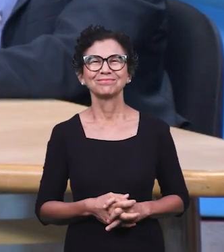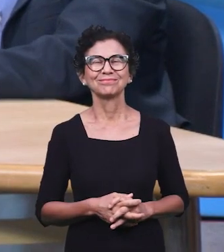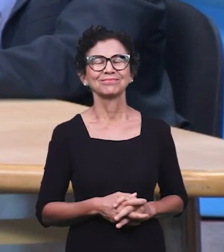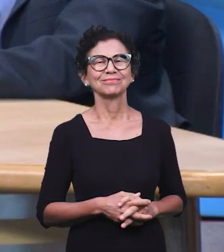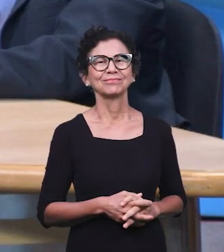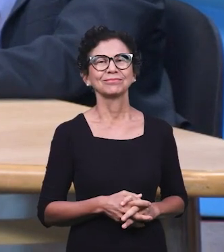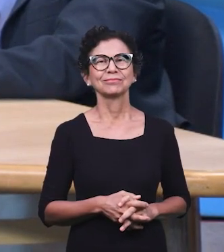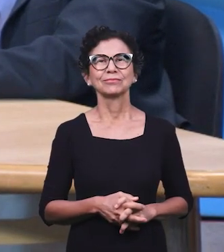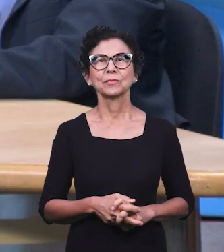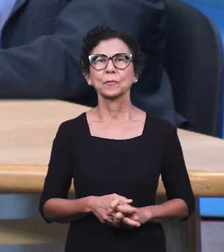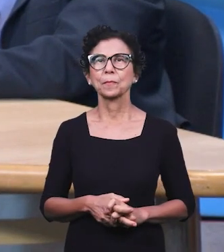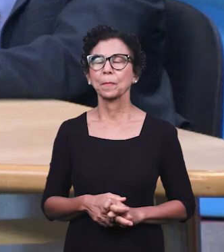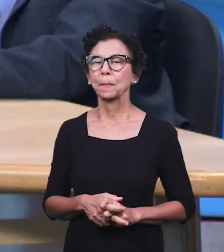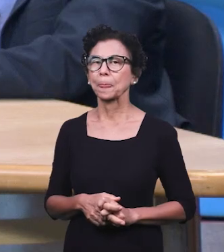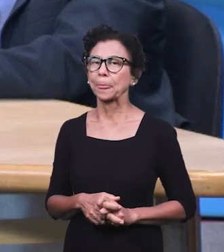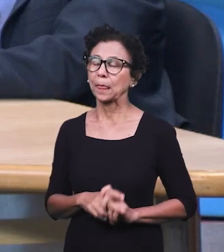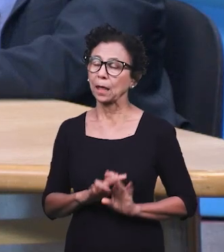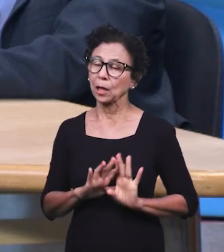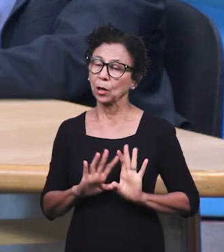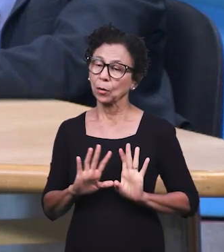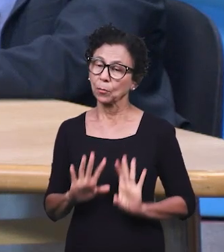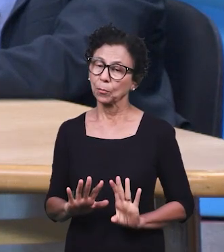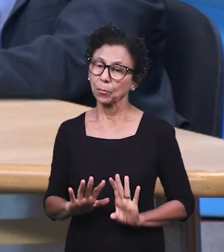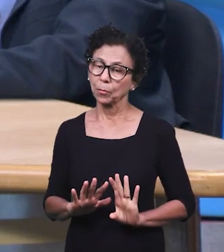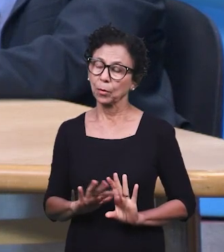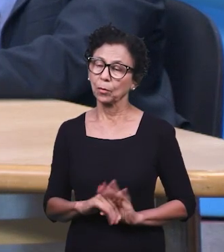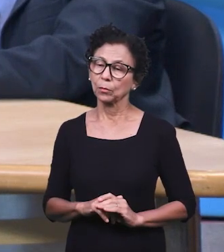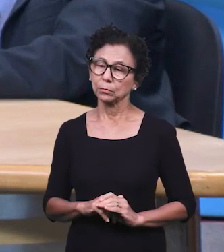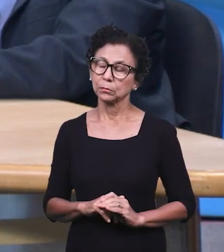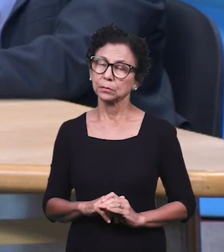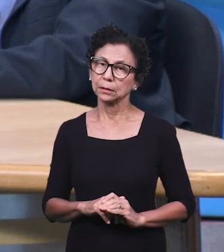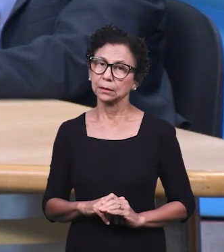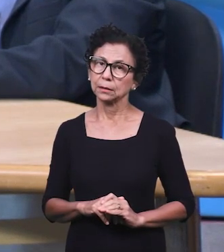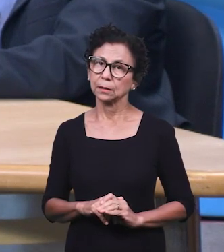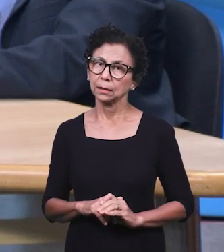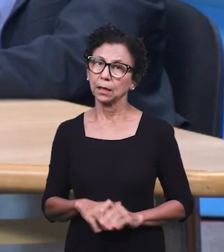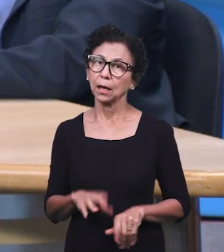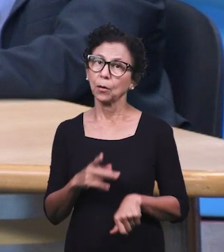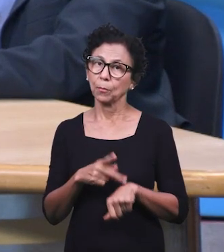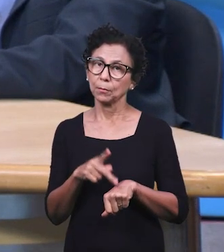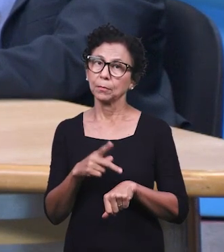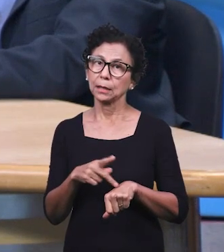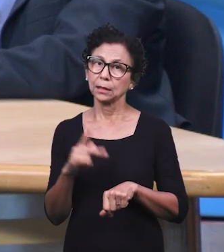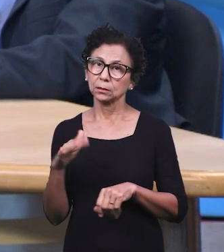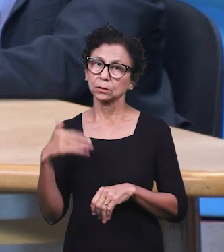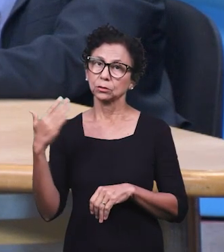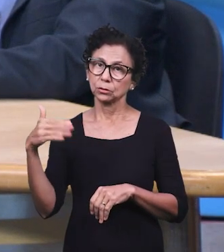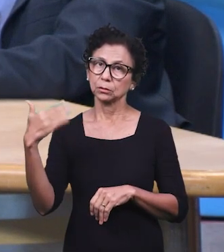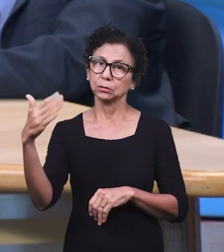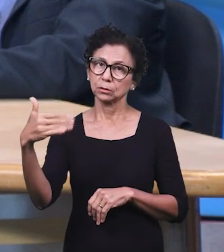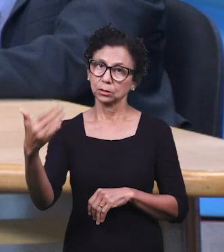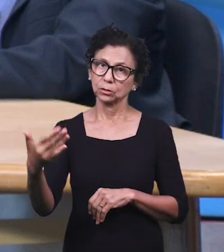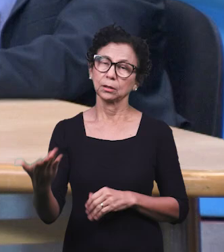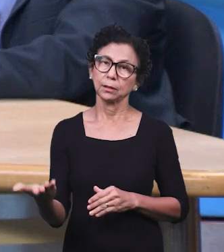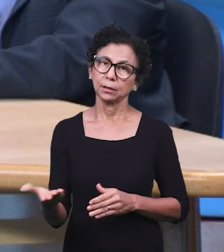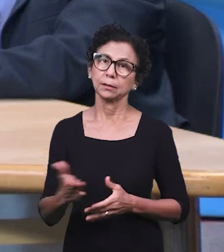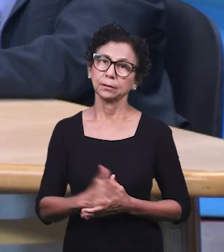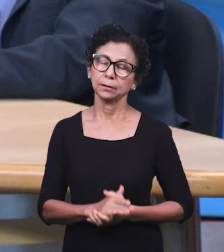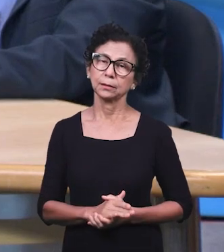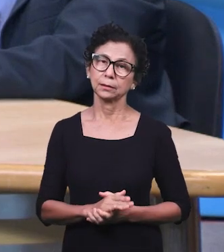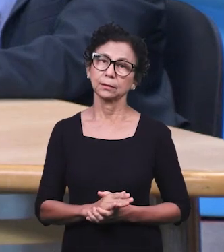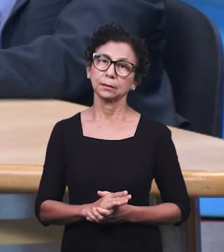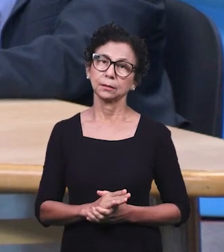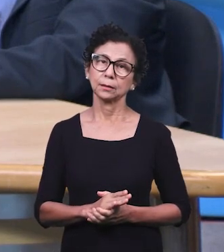eu acredito, principalmente pela nossa prática diária, e é o que tem funcionado, que